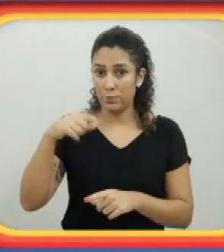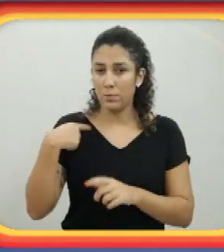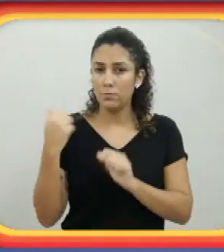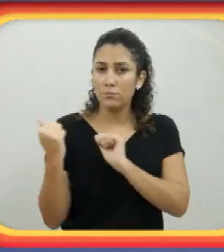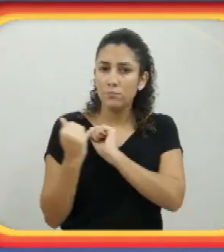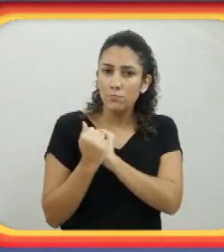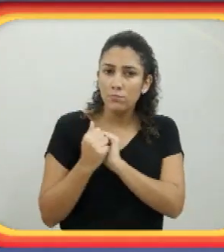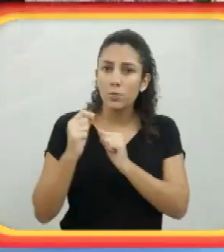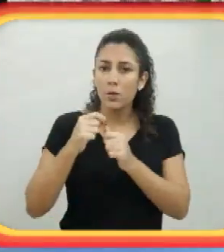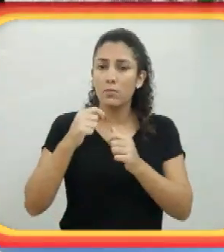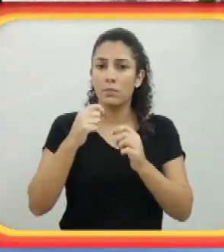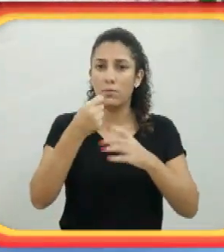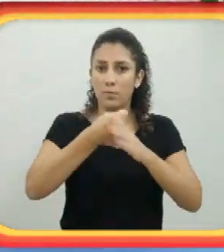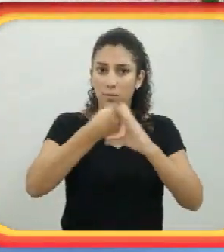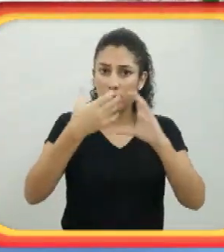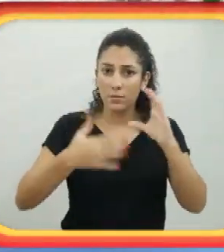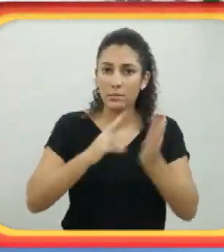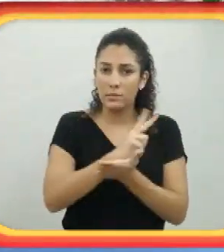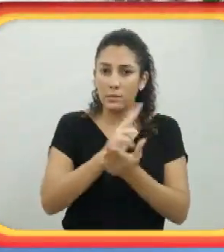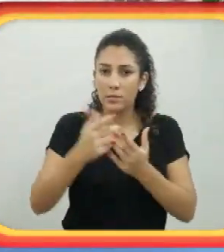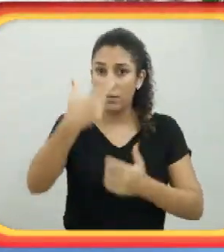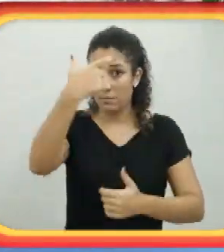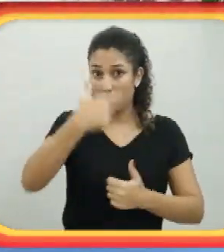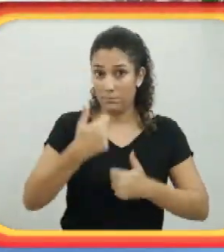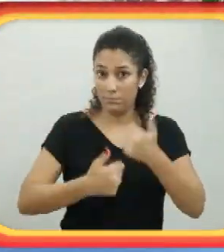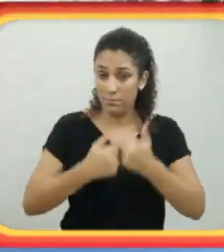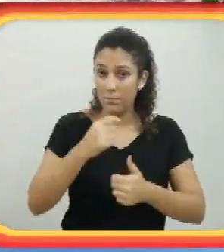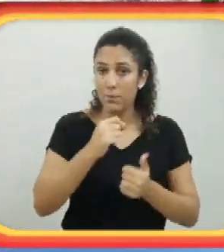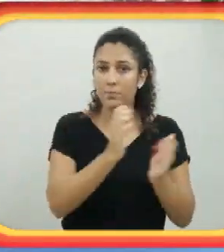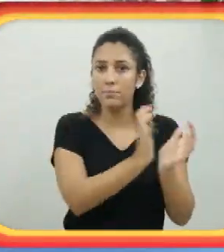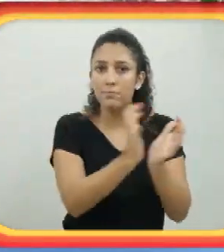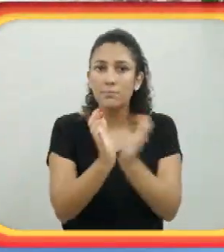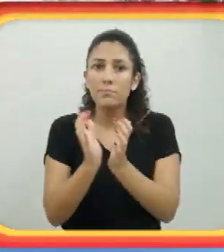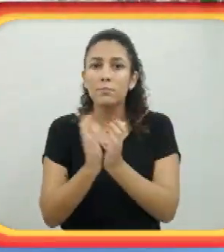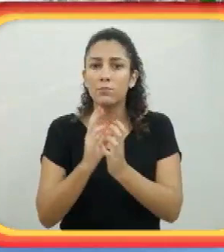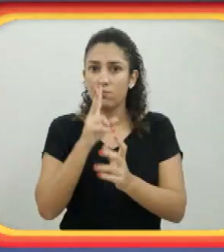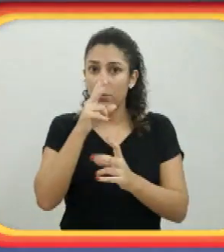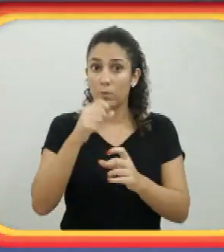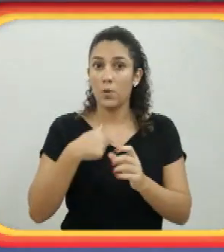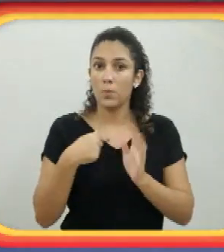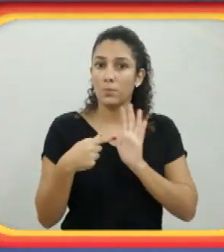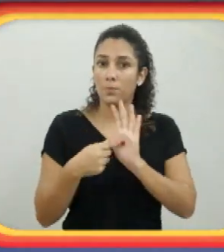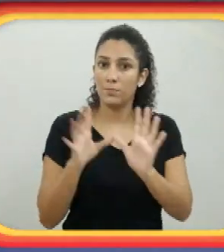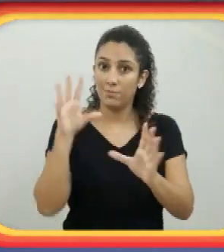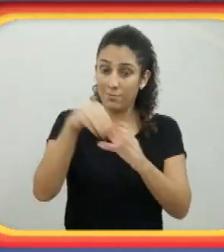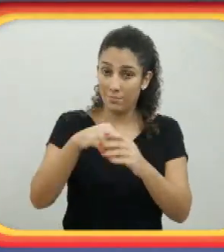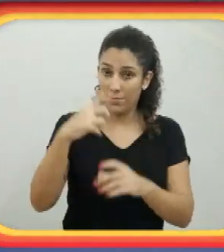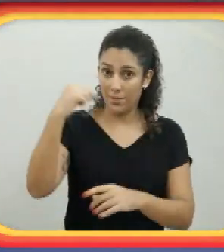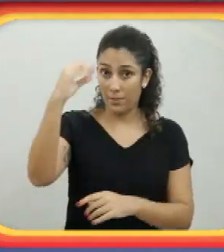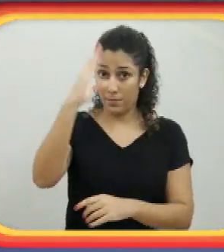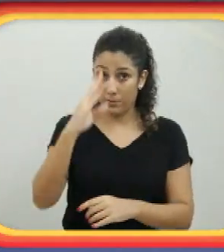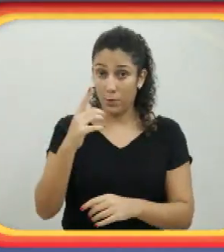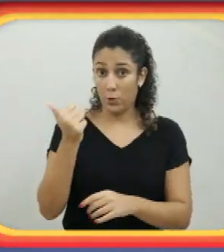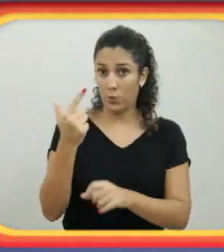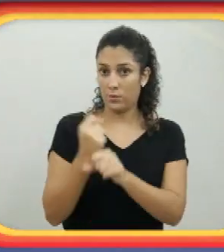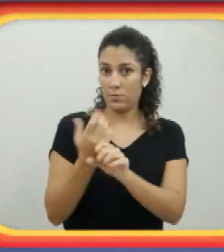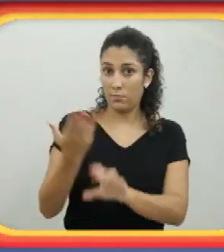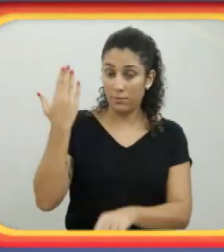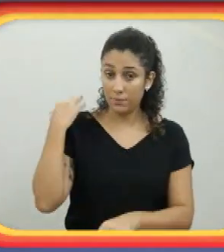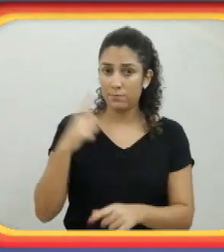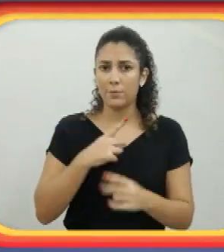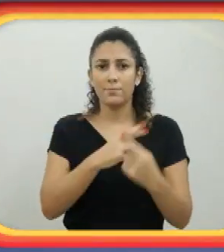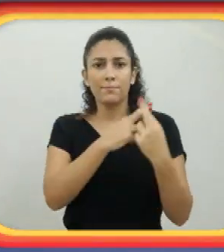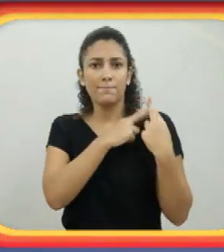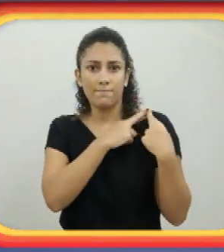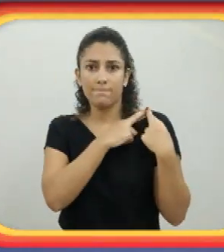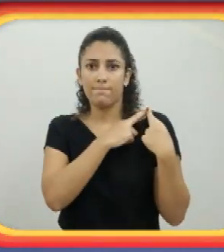onde, juntando todas as características de todos os atletas, a gente forma uma equipe forte. Para eu fazer parte, né, dessa seleção brasileira,